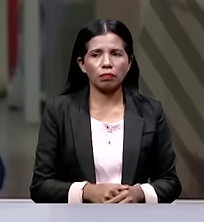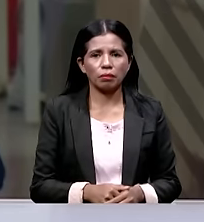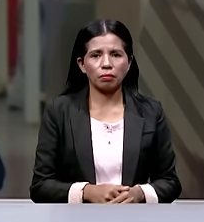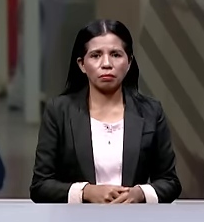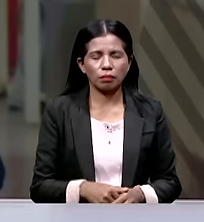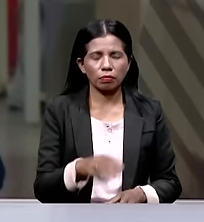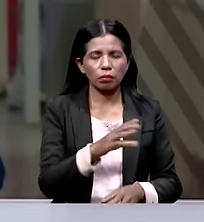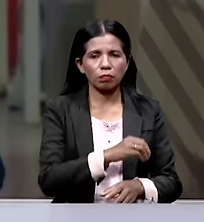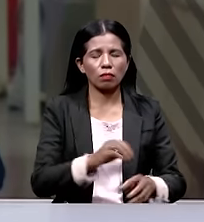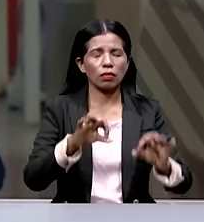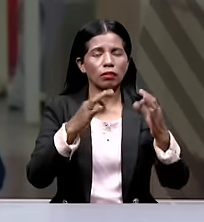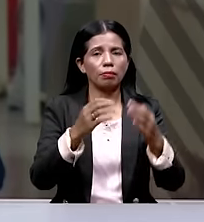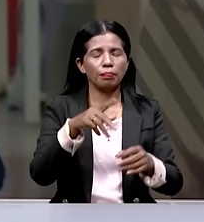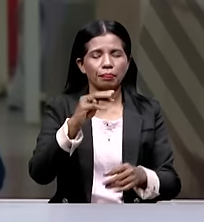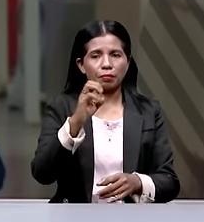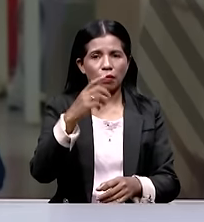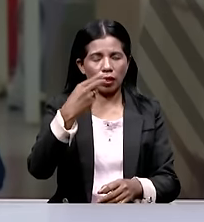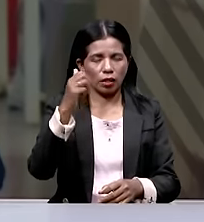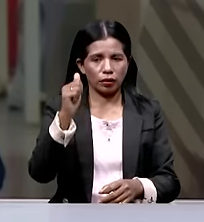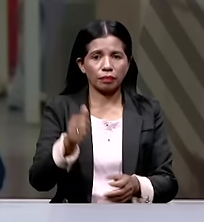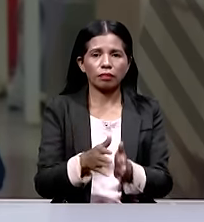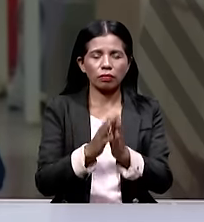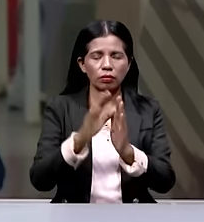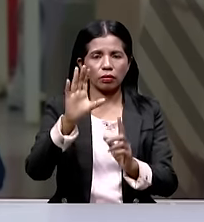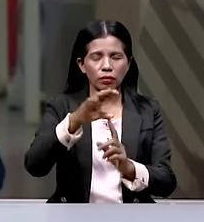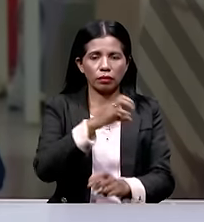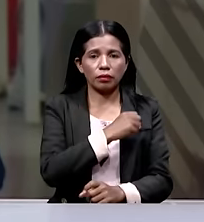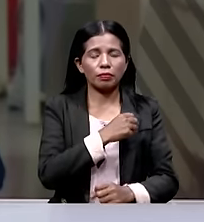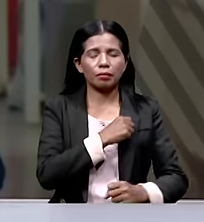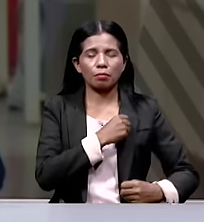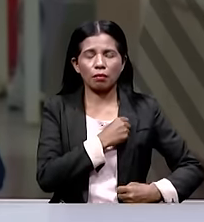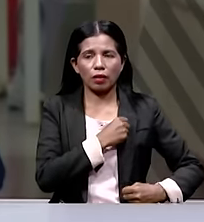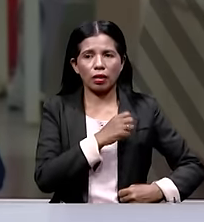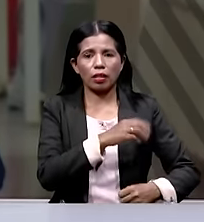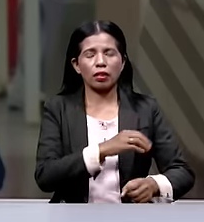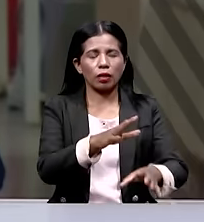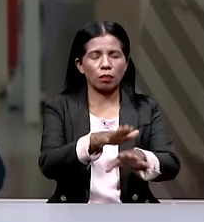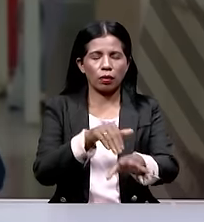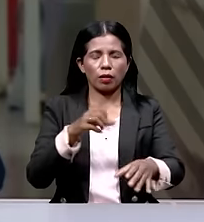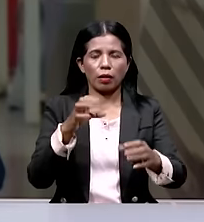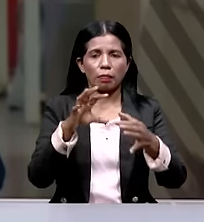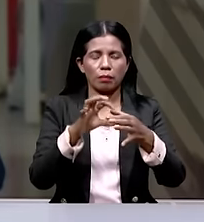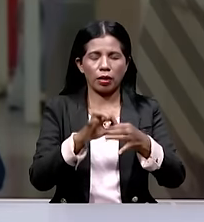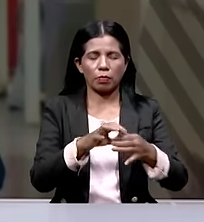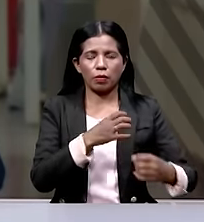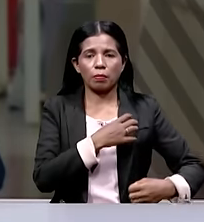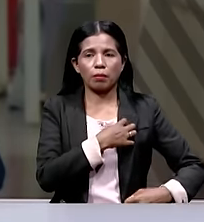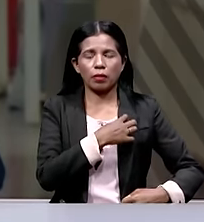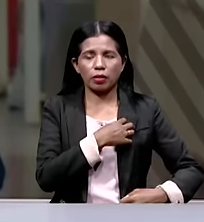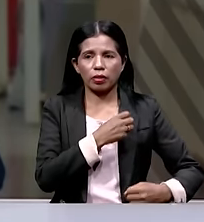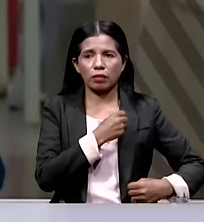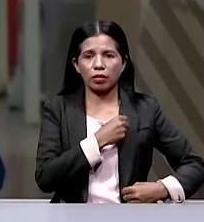Fundação Mahém, russo chefe de Estado-Maior-General F. Fritelli, aturada ricas membro Polícia Militar, Rússia Equipa